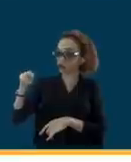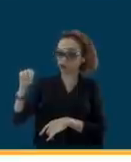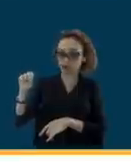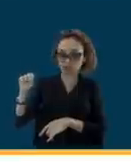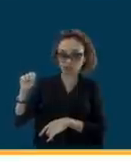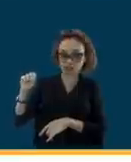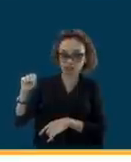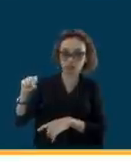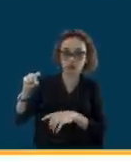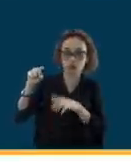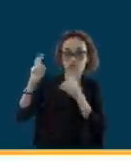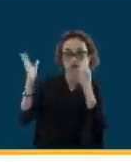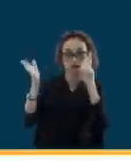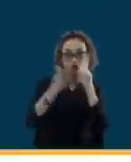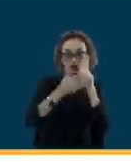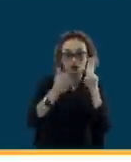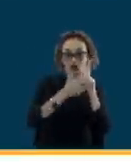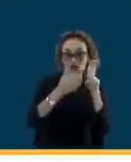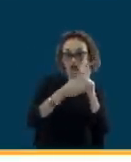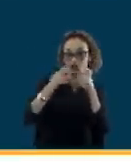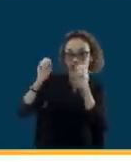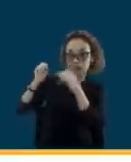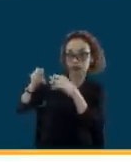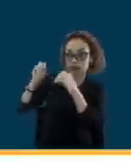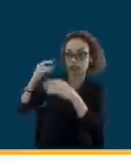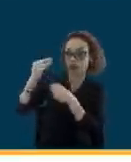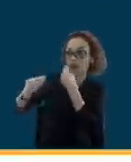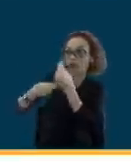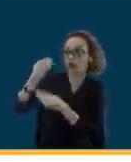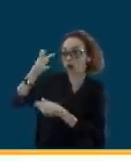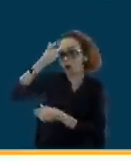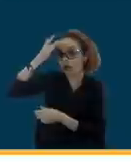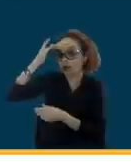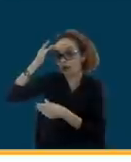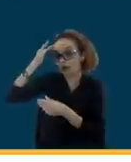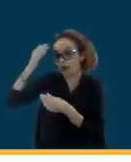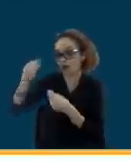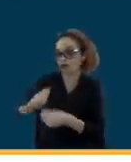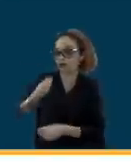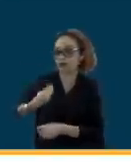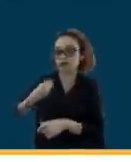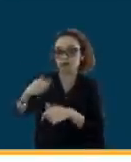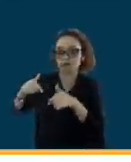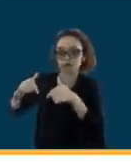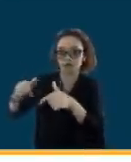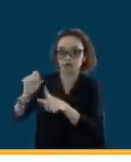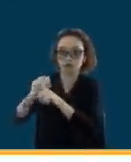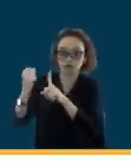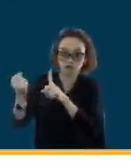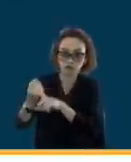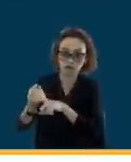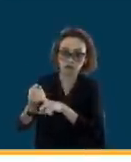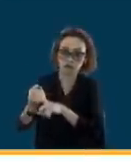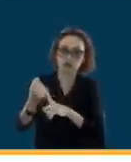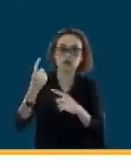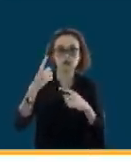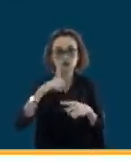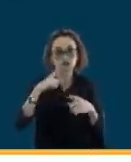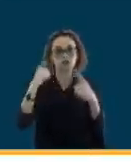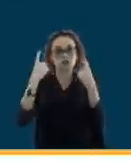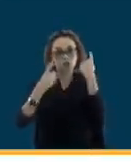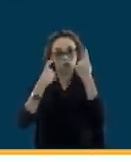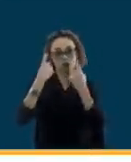a essas populações ali sobreviver. Havia também relação com brancos pobres, com os caipiras,